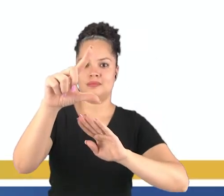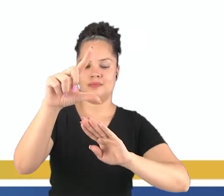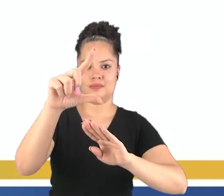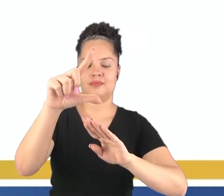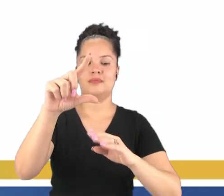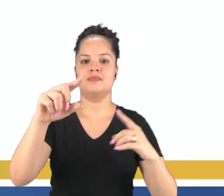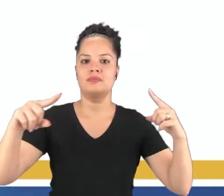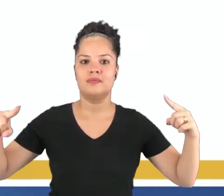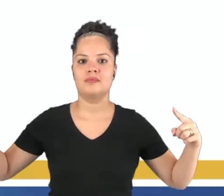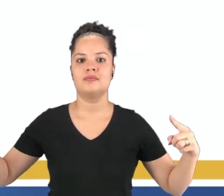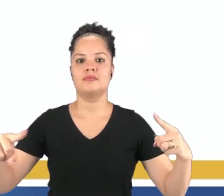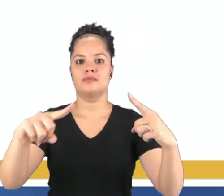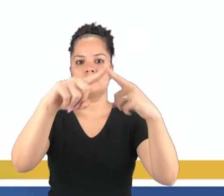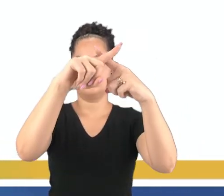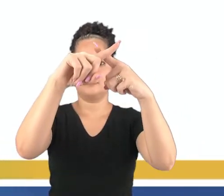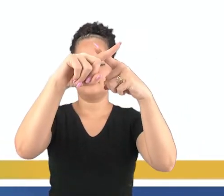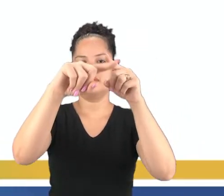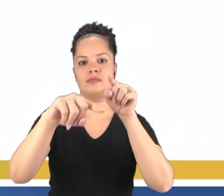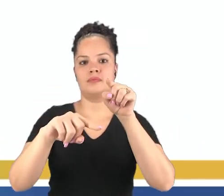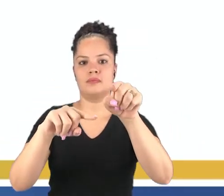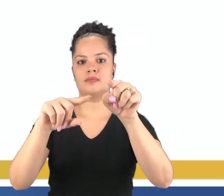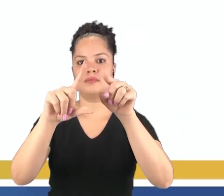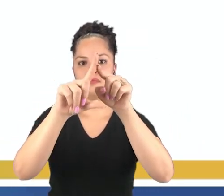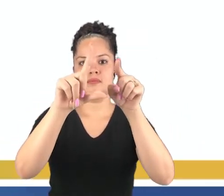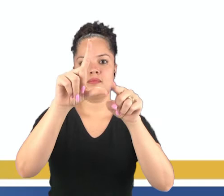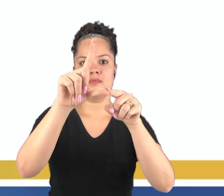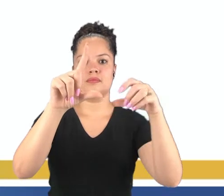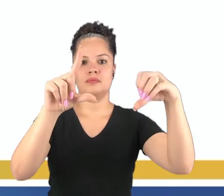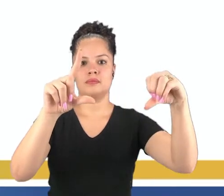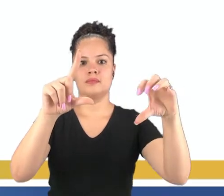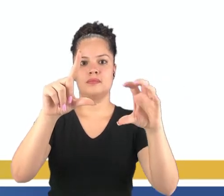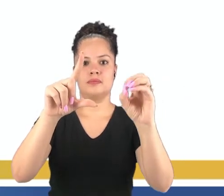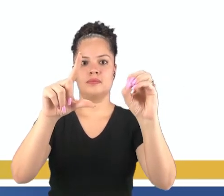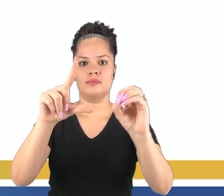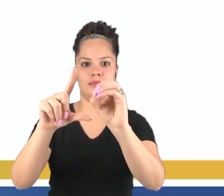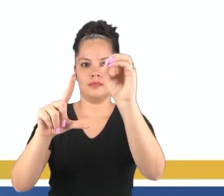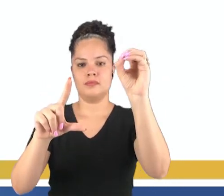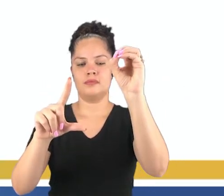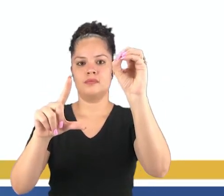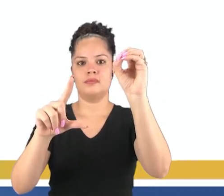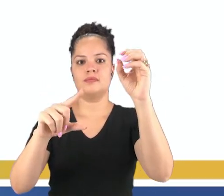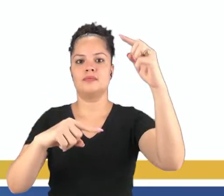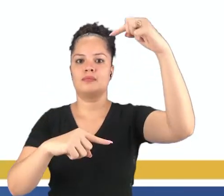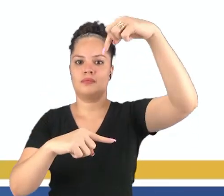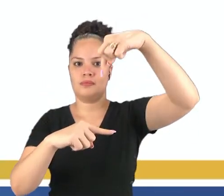tocam em um ponto e formam um ângulo de 90 graus são chamadas de retas